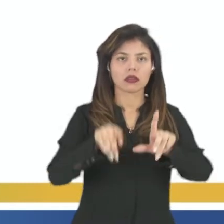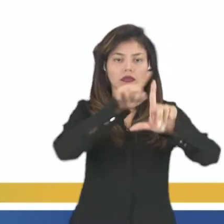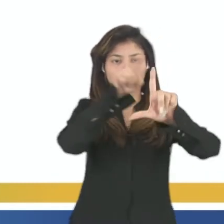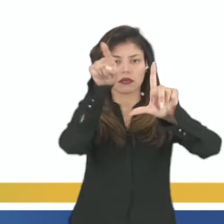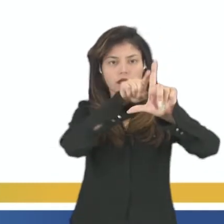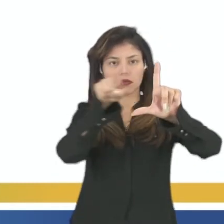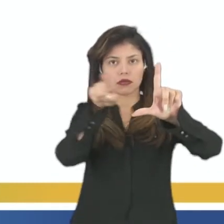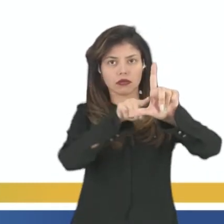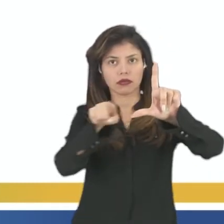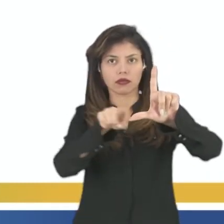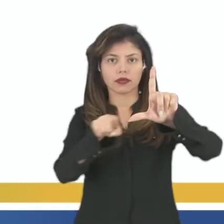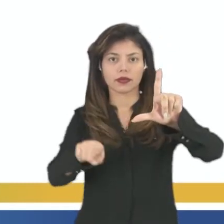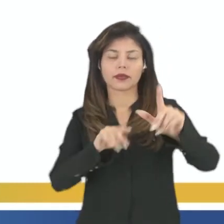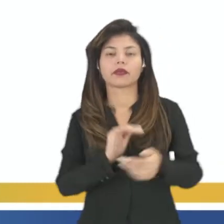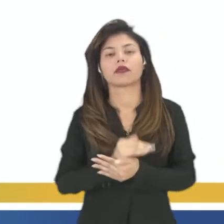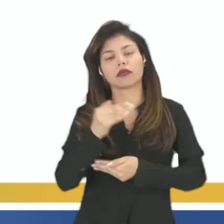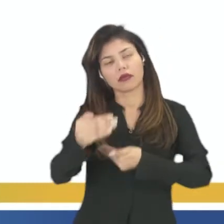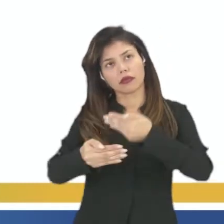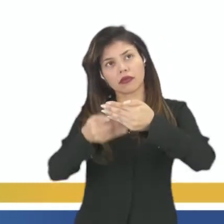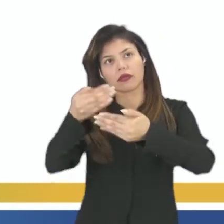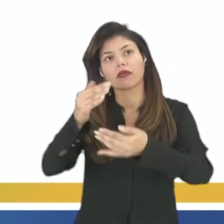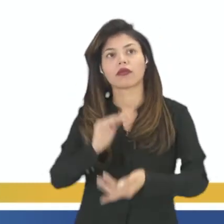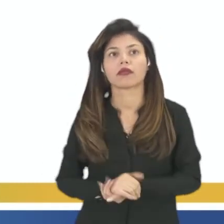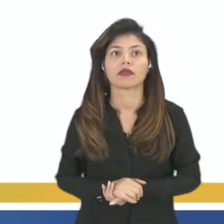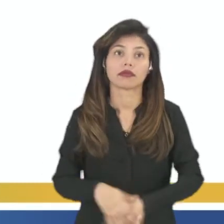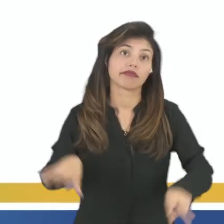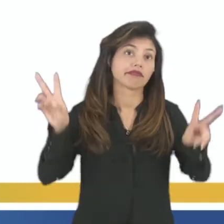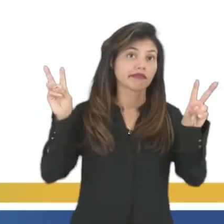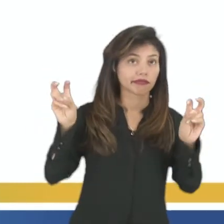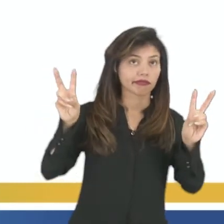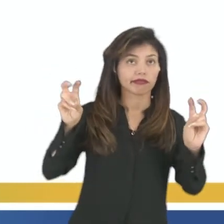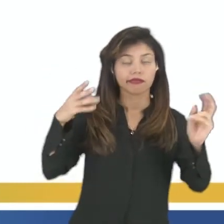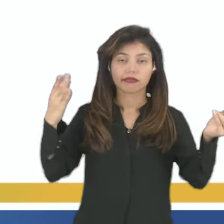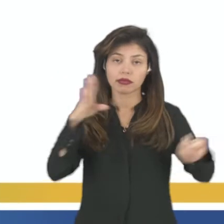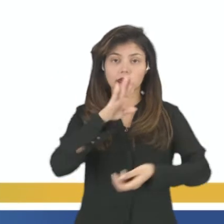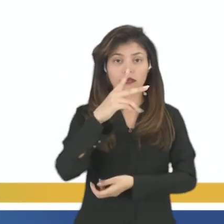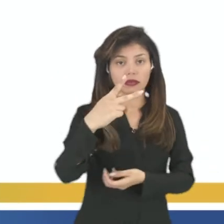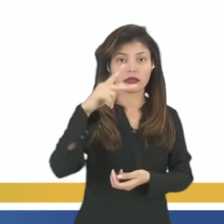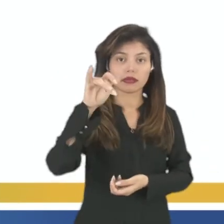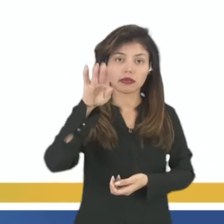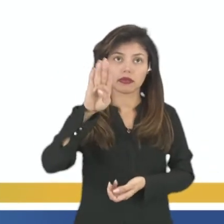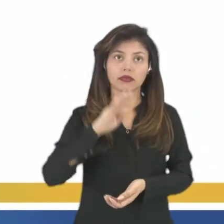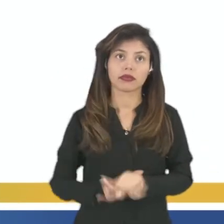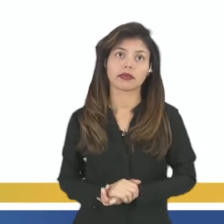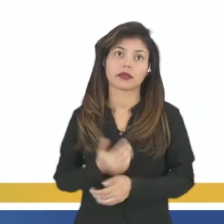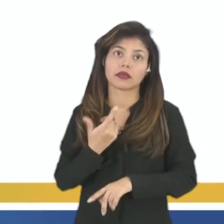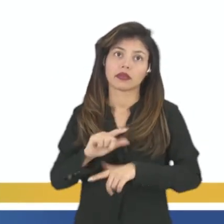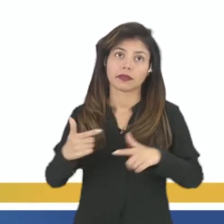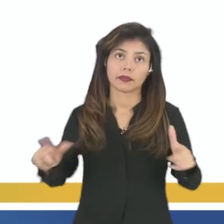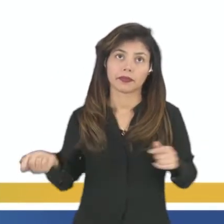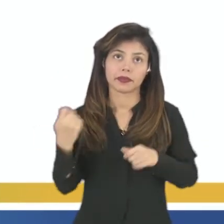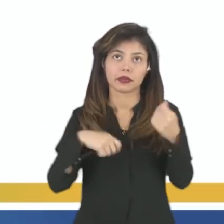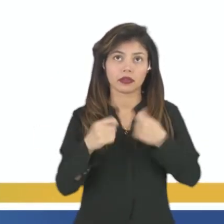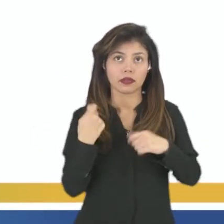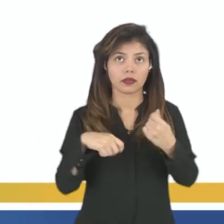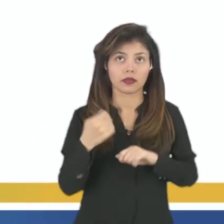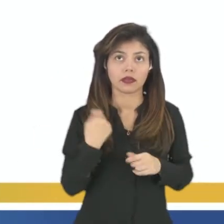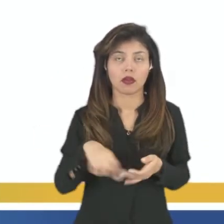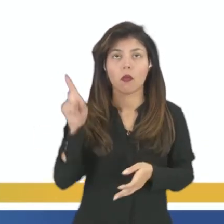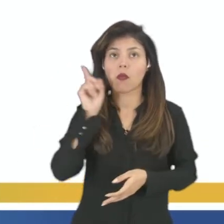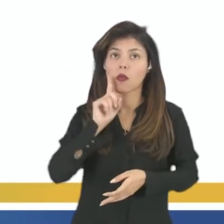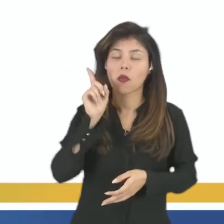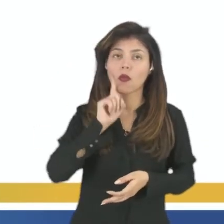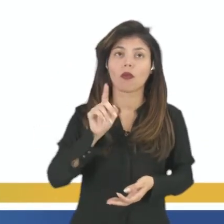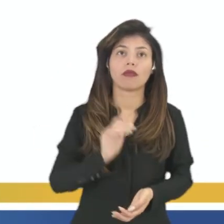cidades desenvolvidas, né, em termos pelo seu PIB, né. Hoje nós temos a maior economia do mundial, que é os Estados